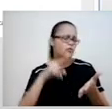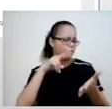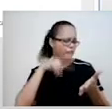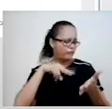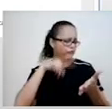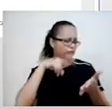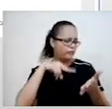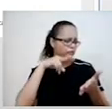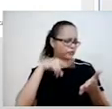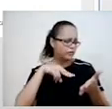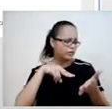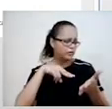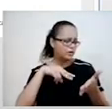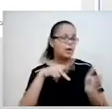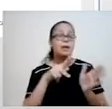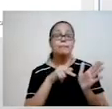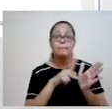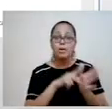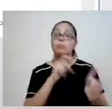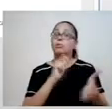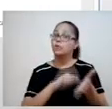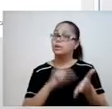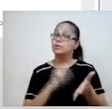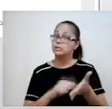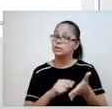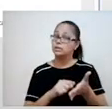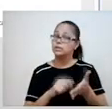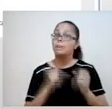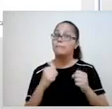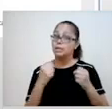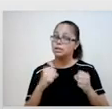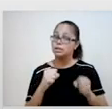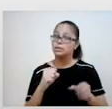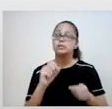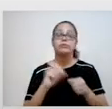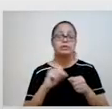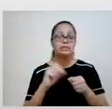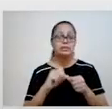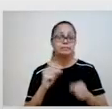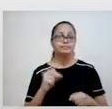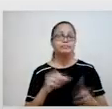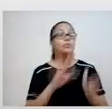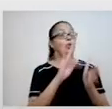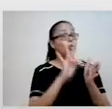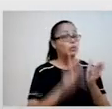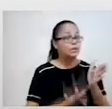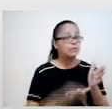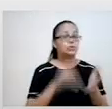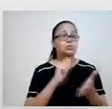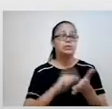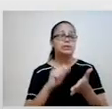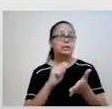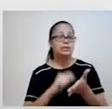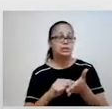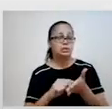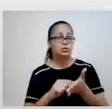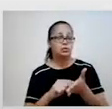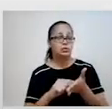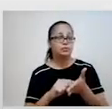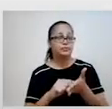e correção é próprio da escrita e deve ser feito. Bom, o texto escrito, então, eu tenho justamente